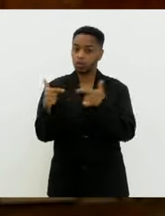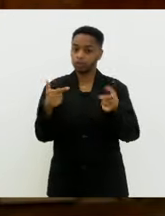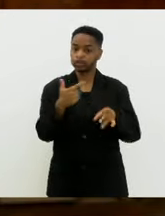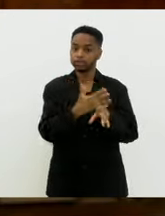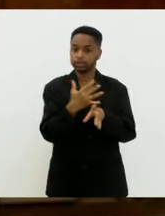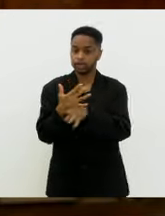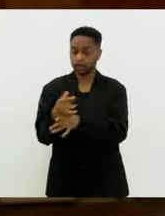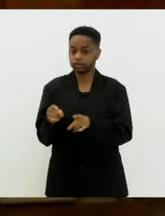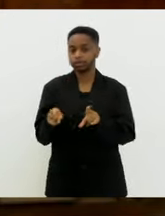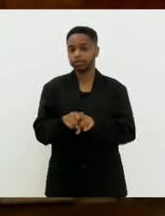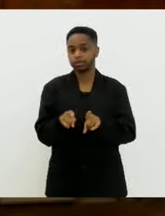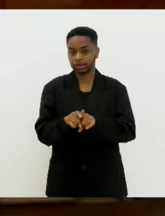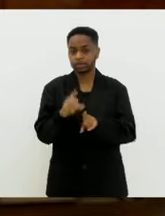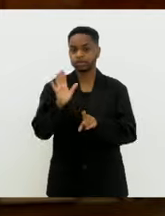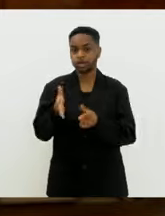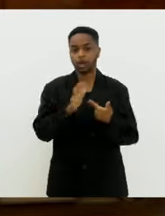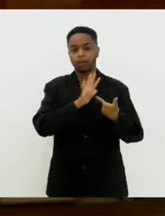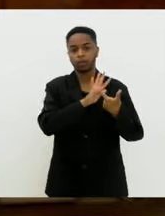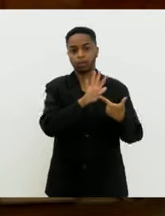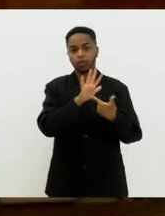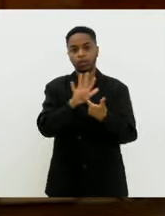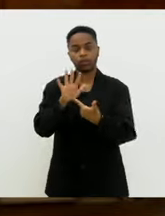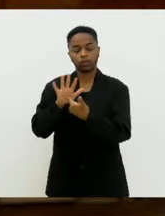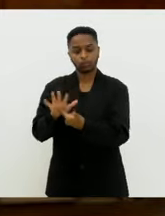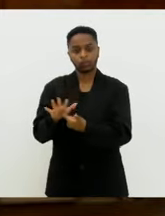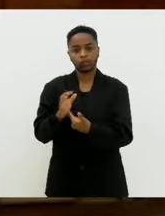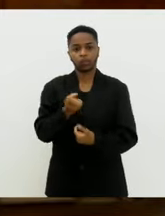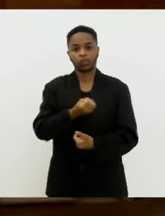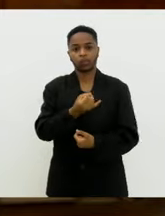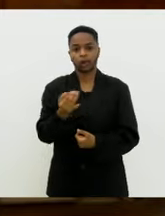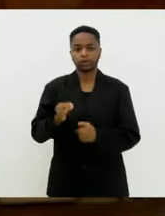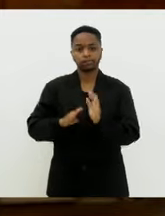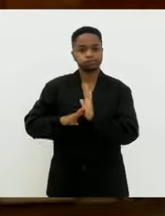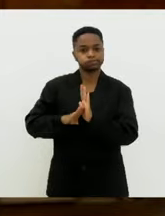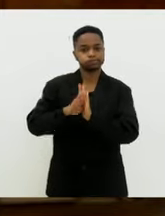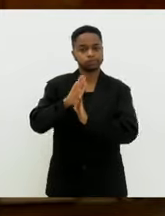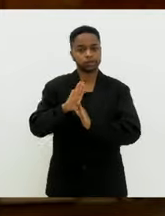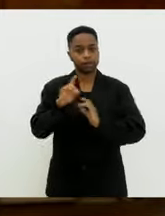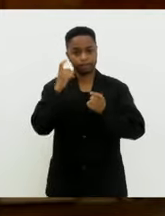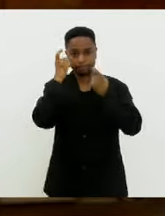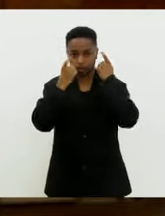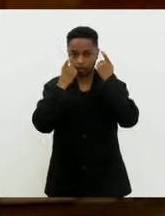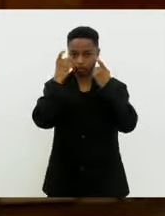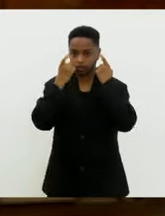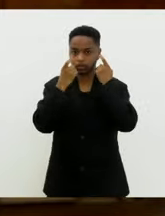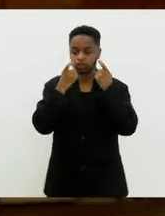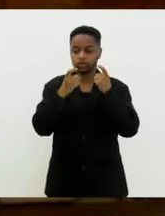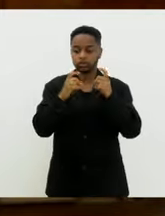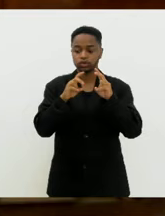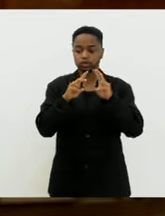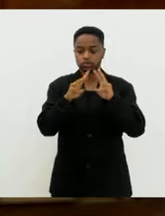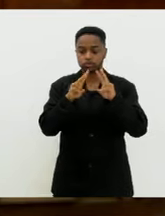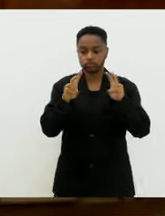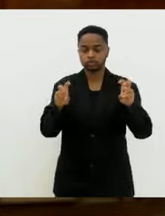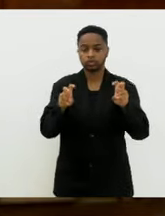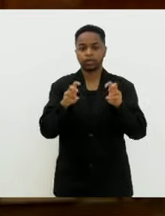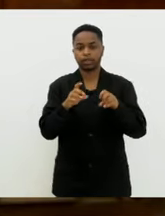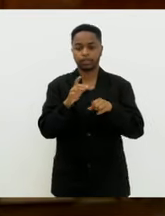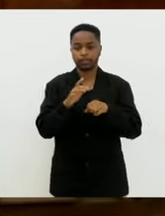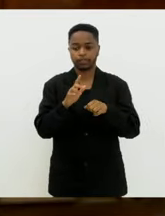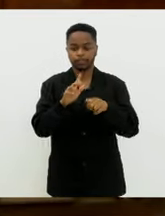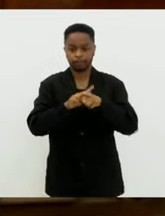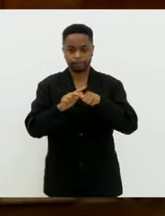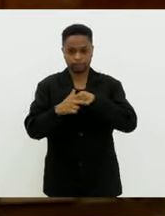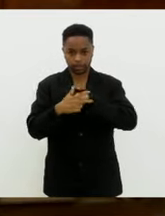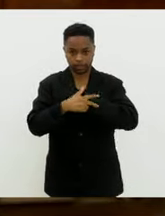municípios já apresentando números preocupantes de casos de dengue. Esse é um tema